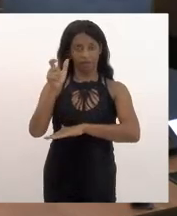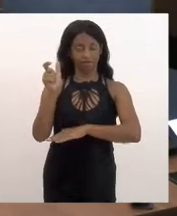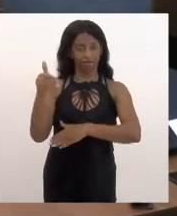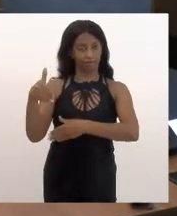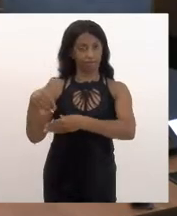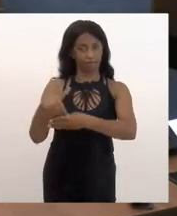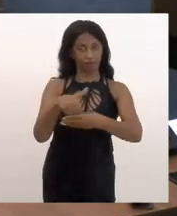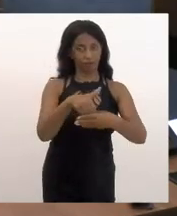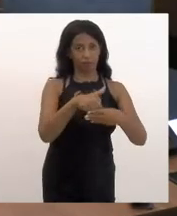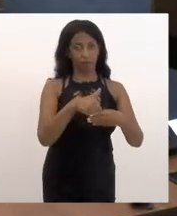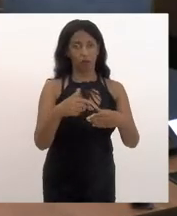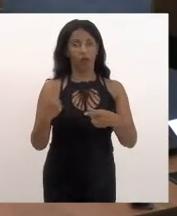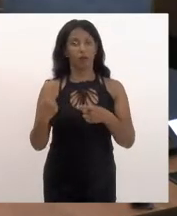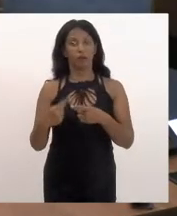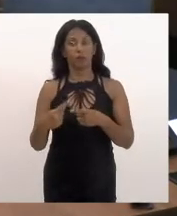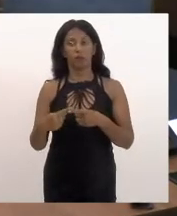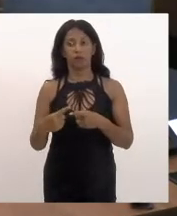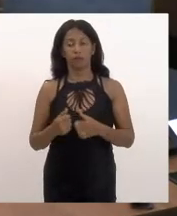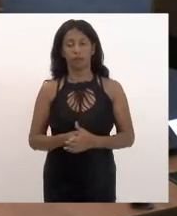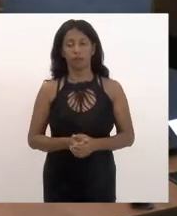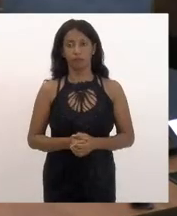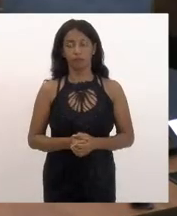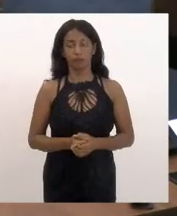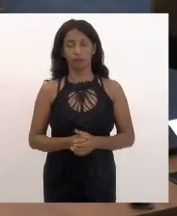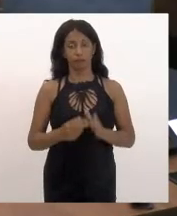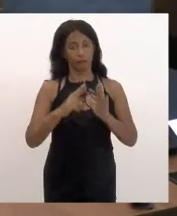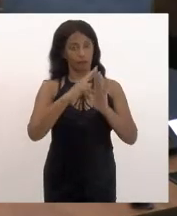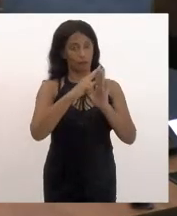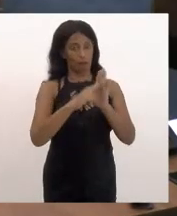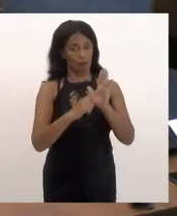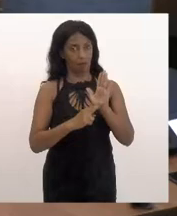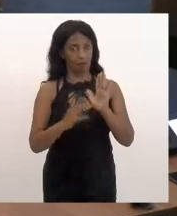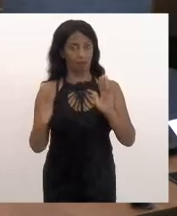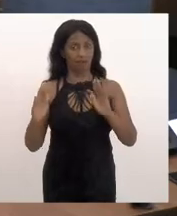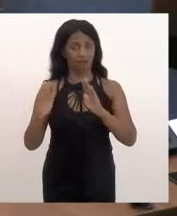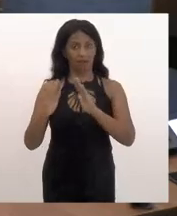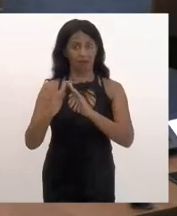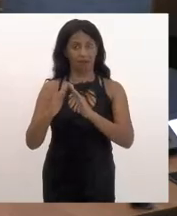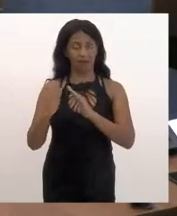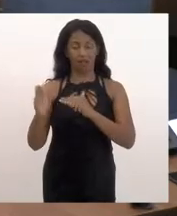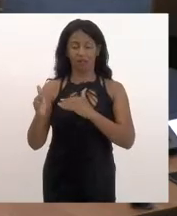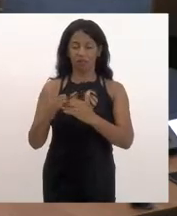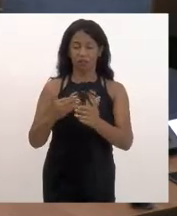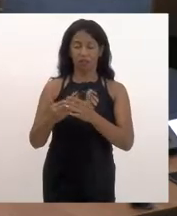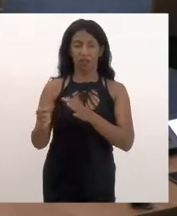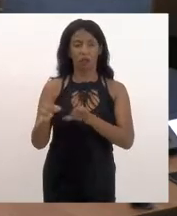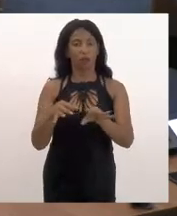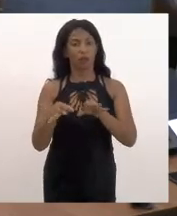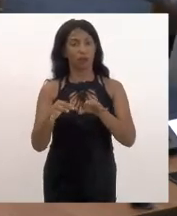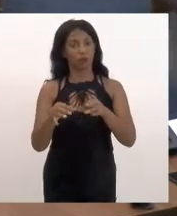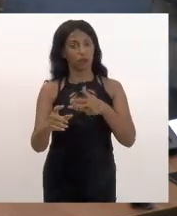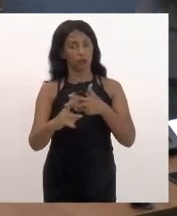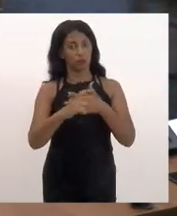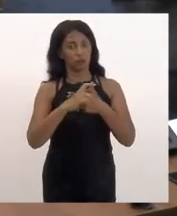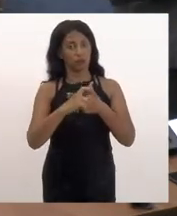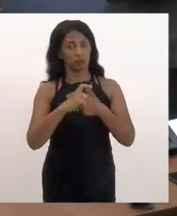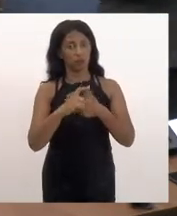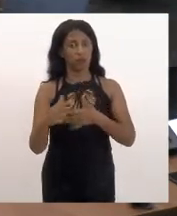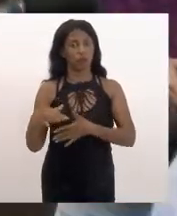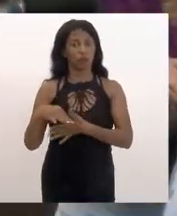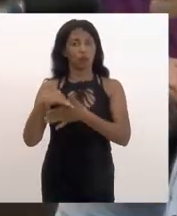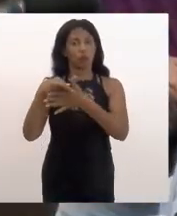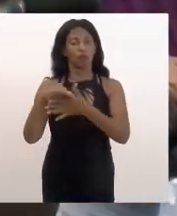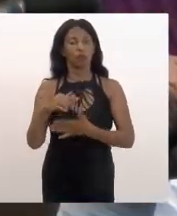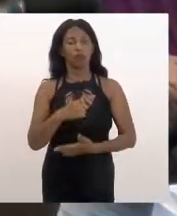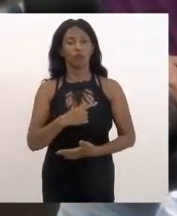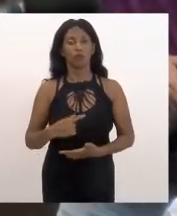votar, porque a regra da casa, em qualquer projeto do executivo, o líder do